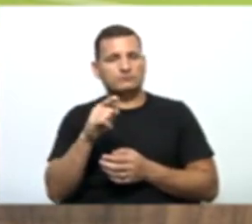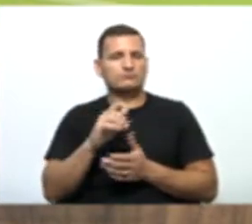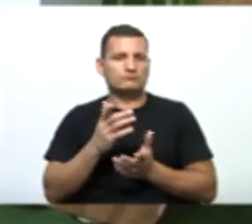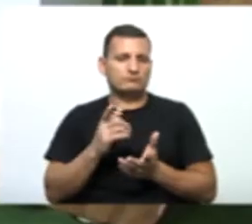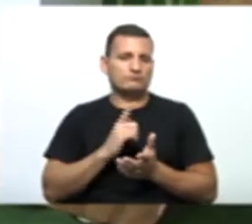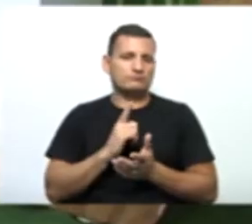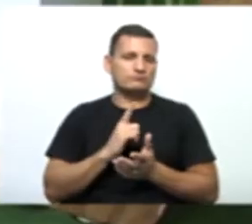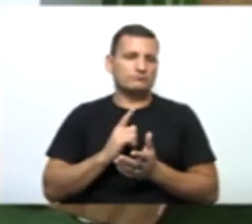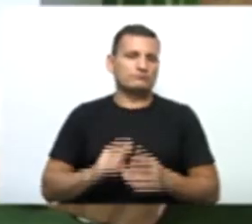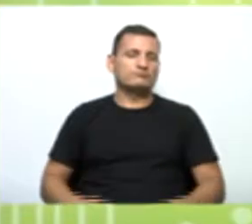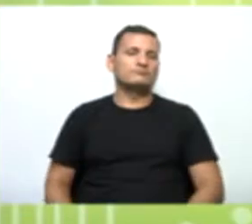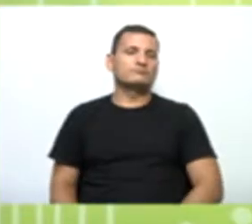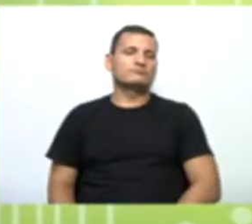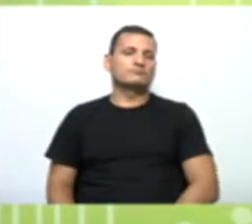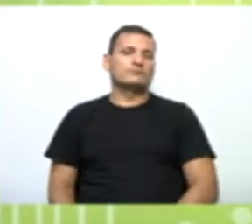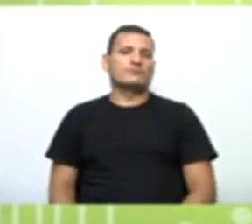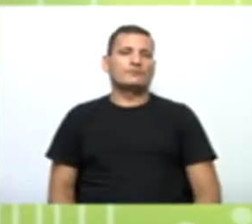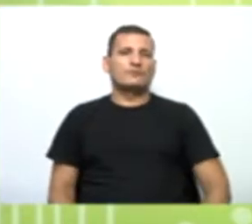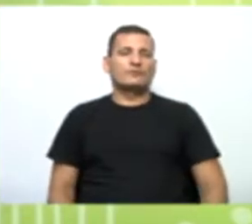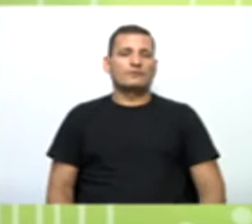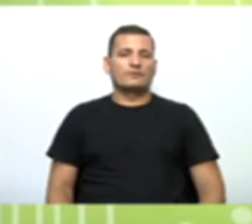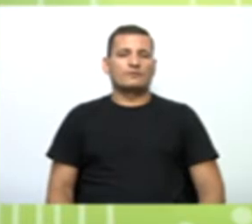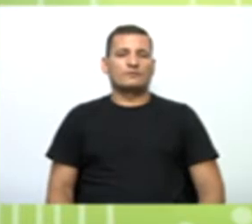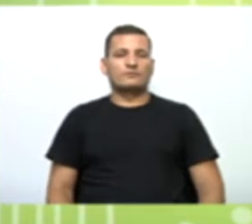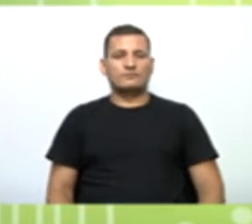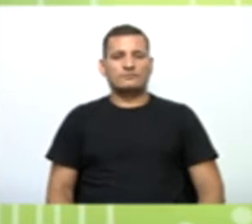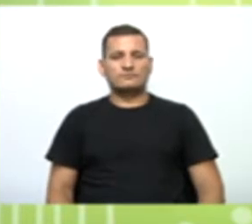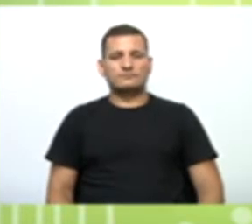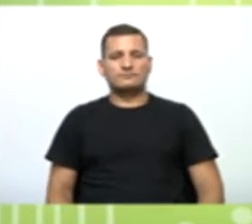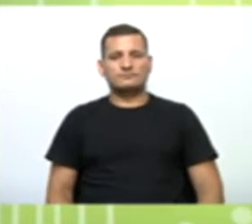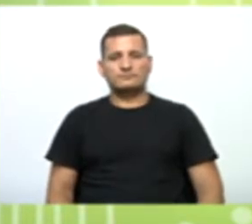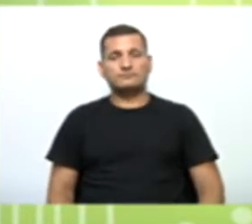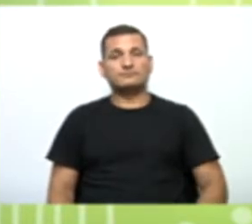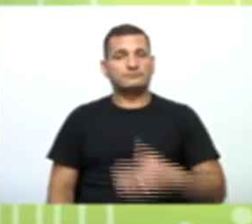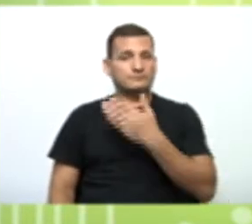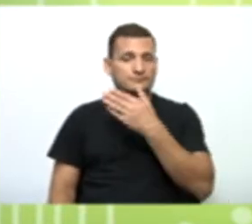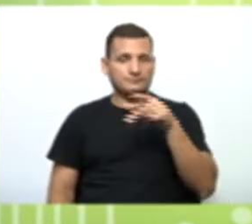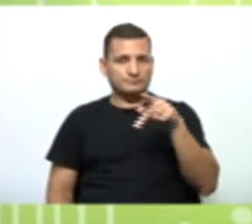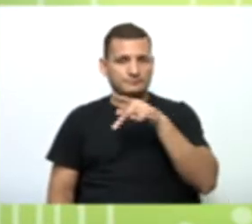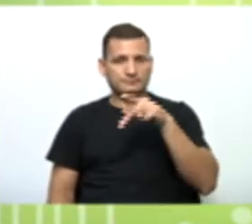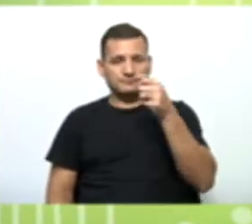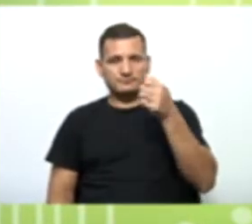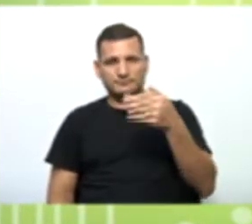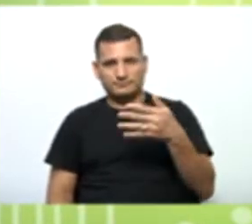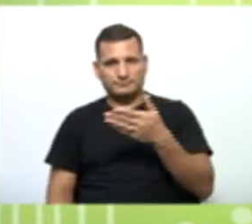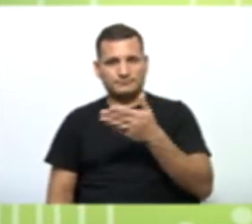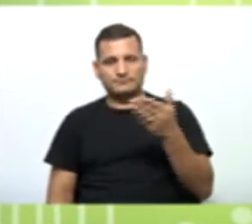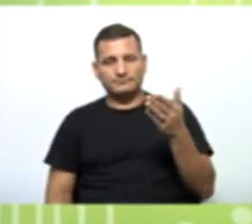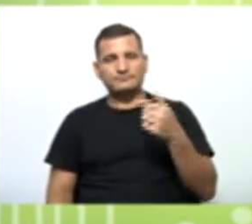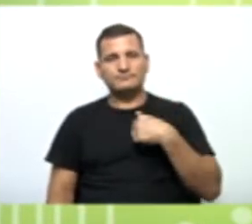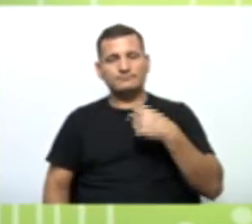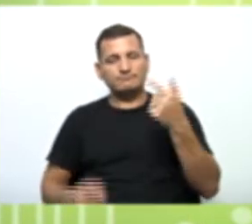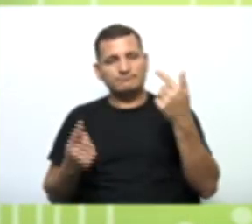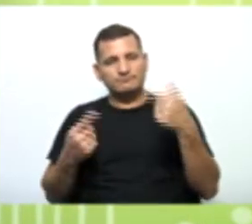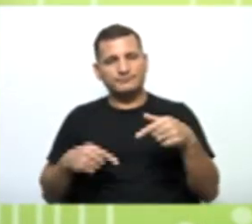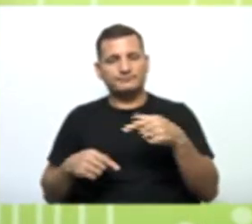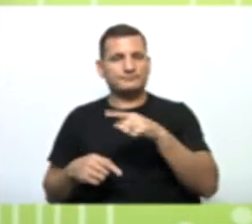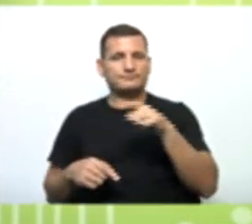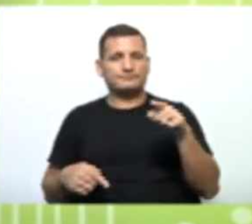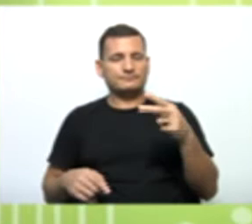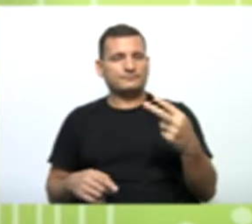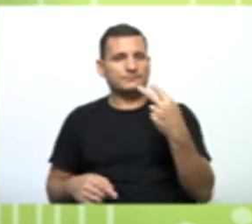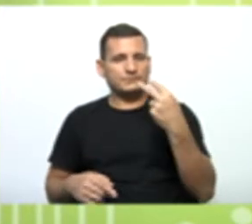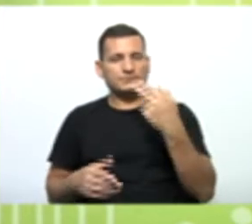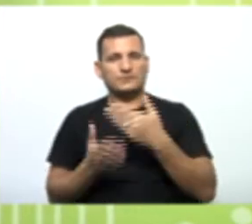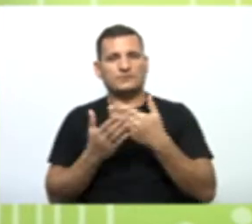consistência. Isso aí. Agora, o que o Silmar acabou de falar para vocês, eu lanço o desafio. Você que está acompanhando a